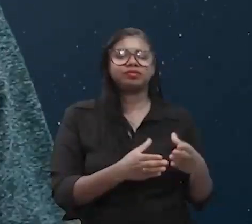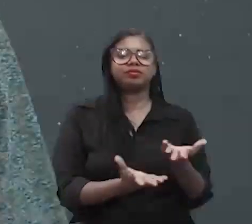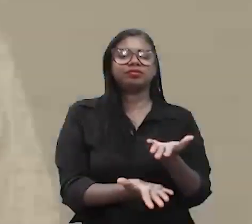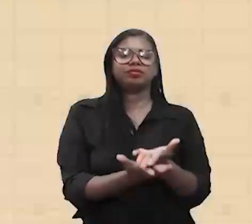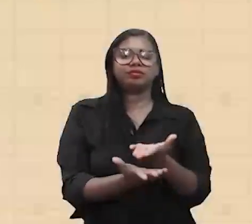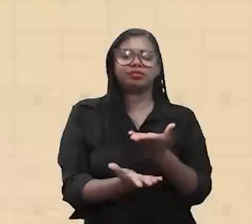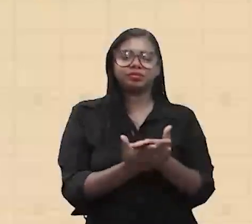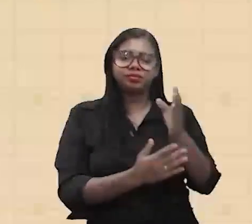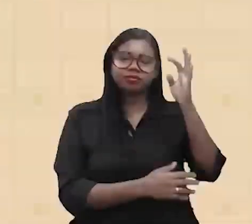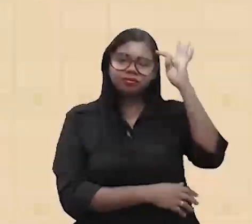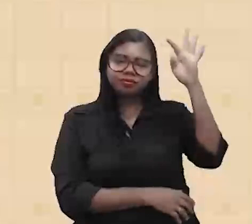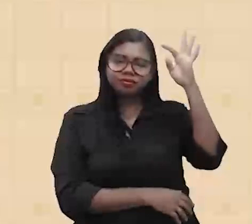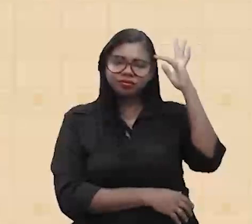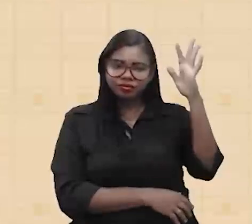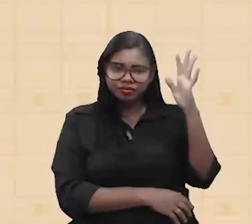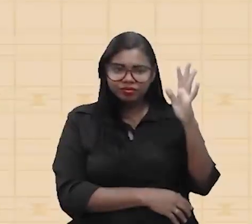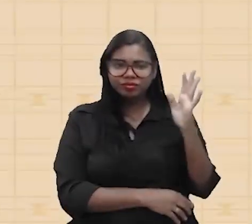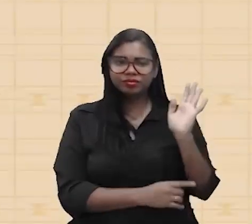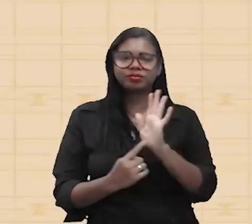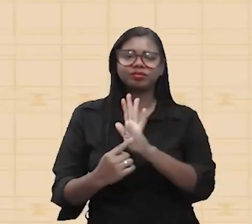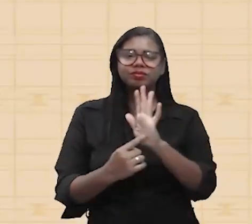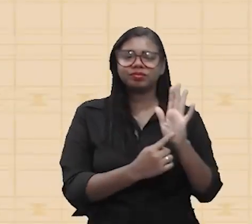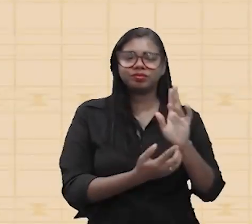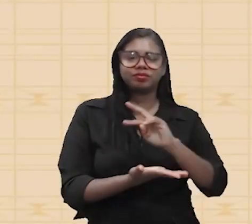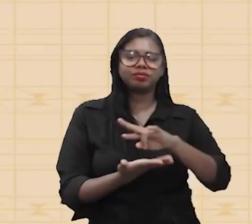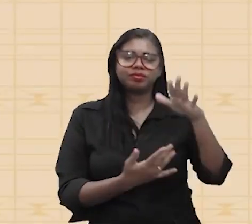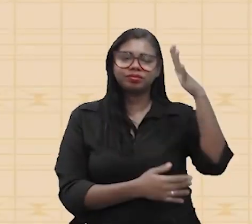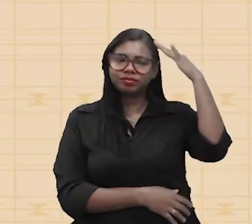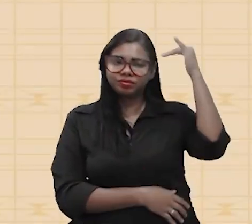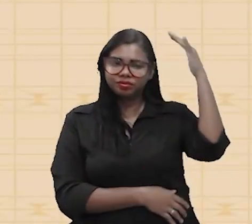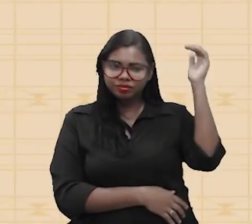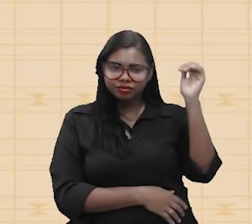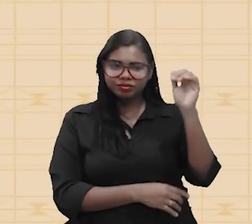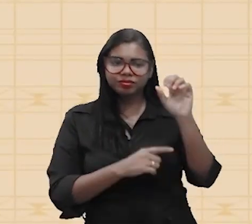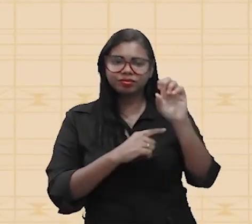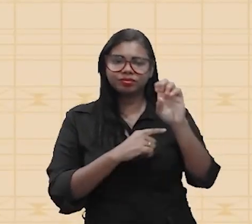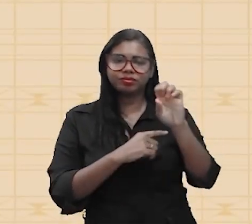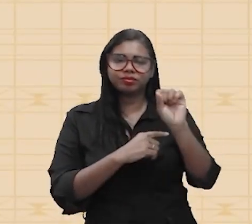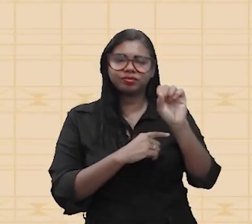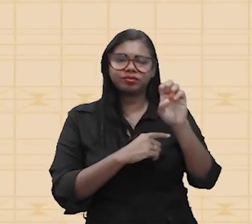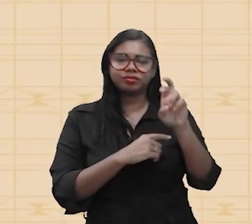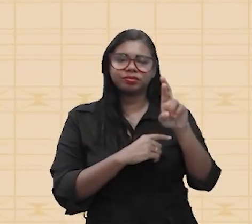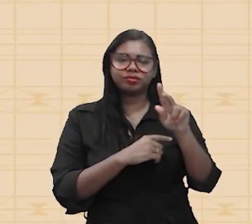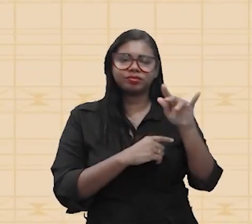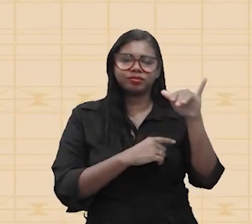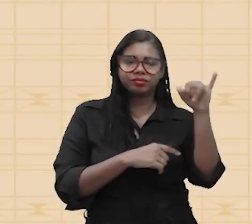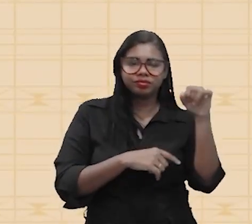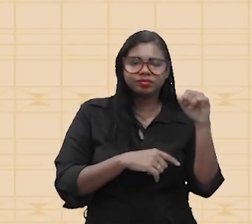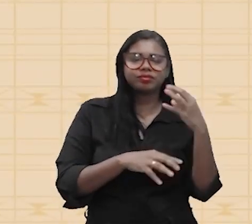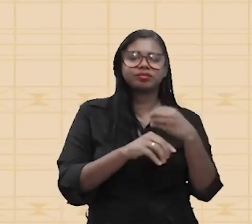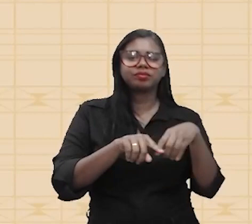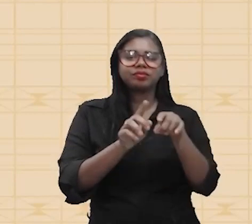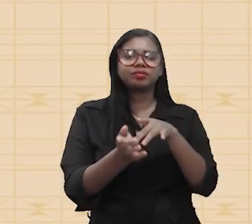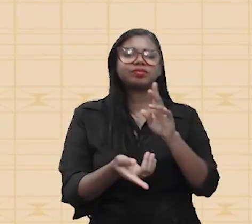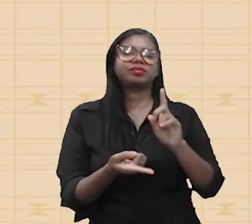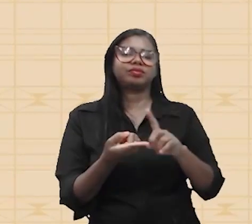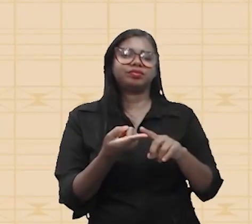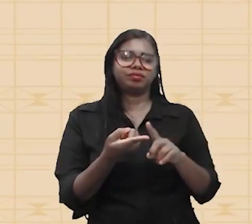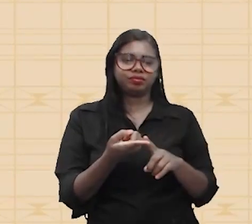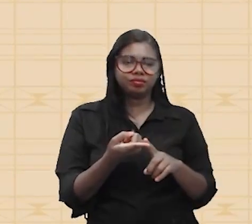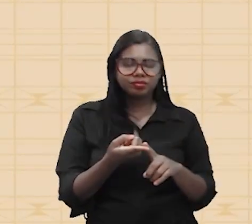significativos, como o que eu acabei de dizer agora, o Sérgio Buarque de Holanda, né? E a gente também tinha o Graça Aranha, a gente